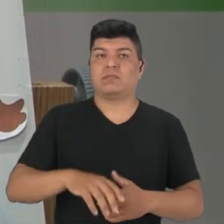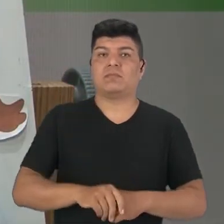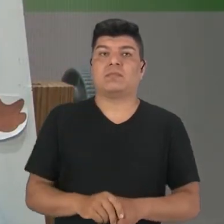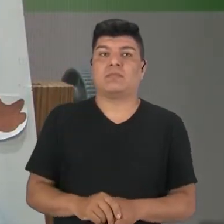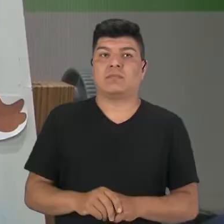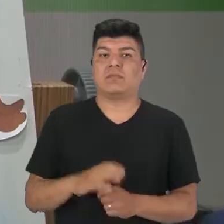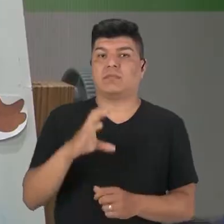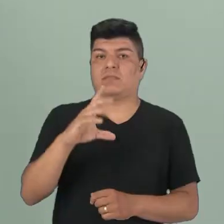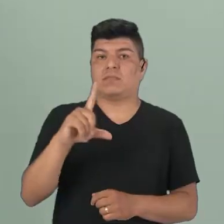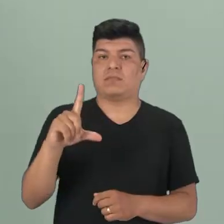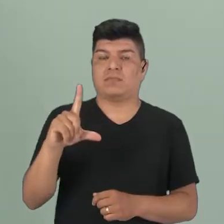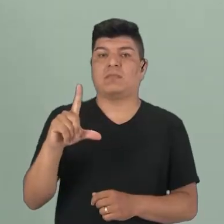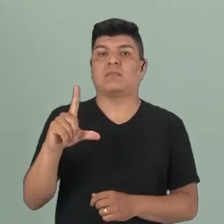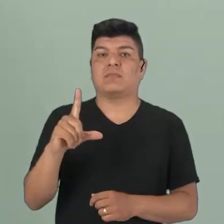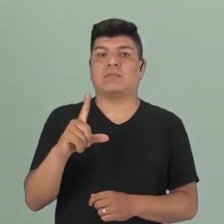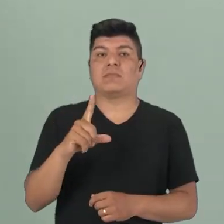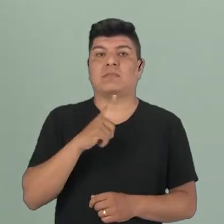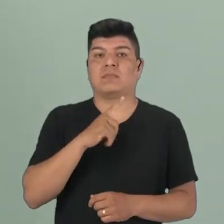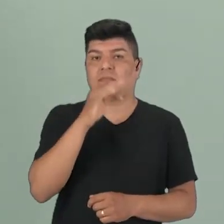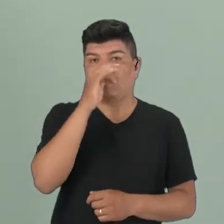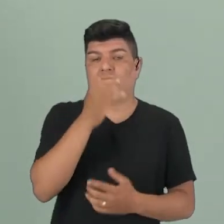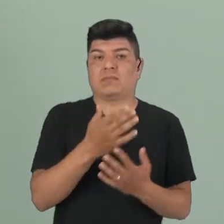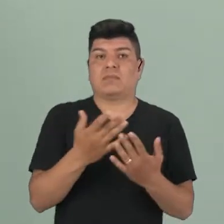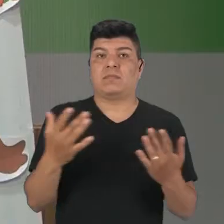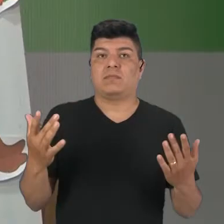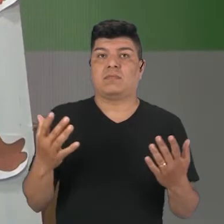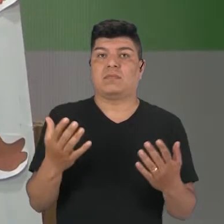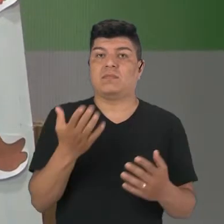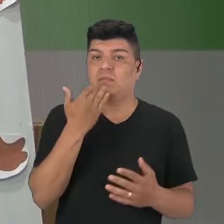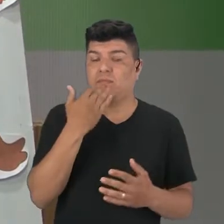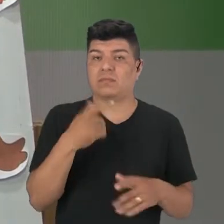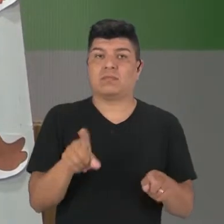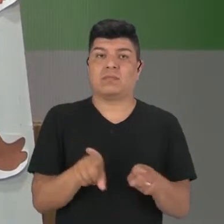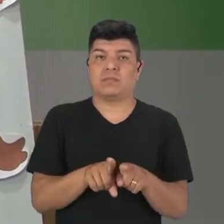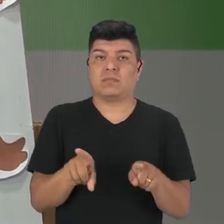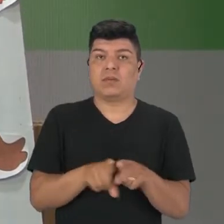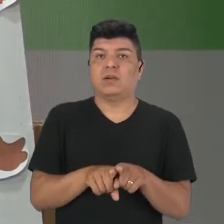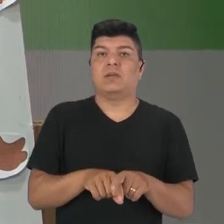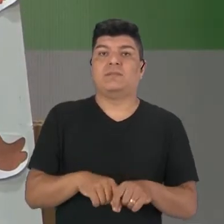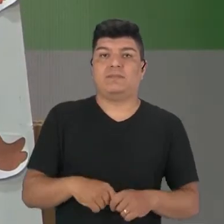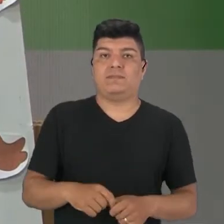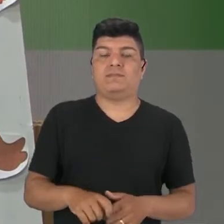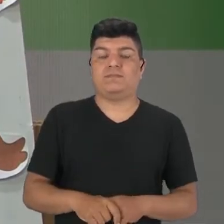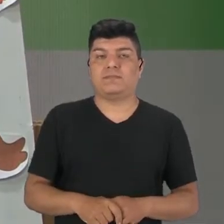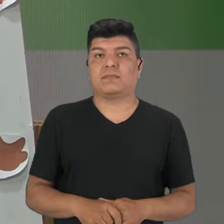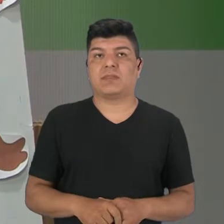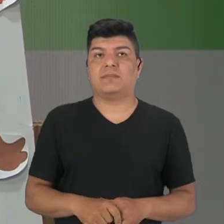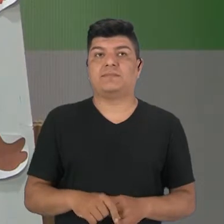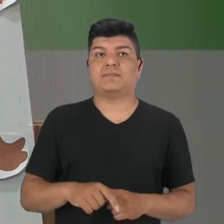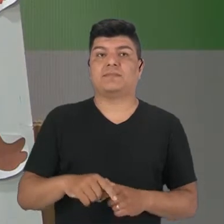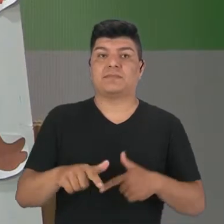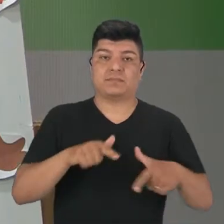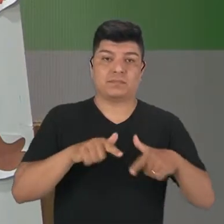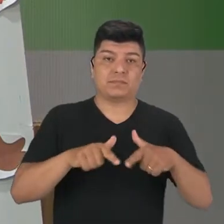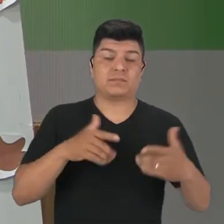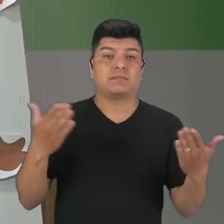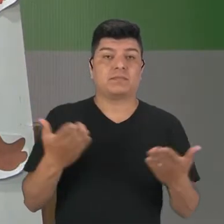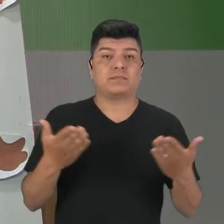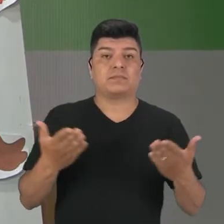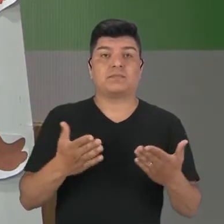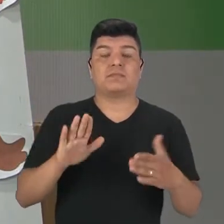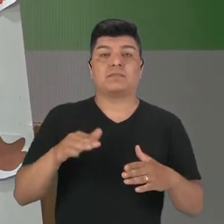na classificação dos produtores entre as plantas e dos consumidores que é a parte que nós estamos trabalhando hoje